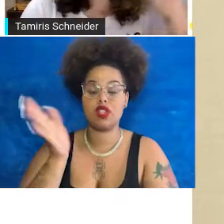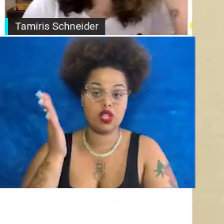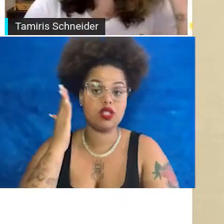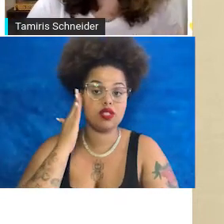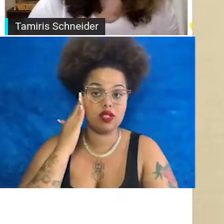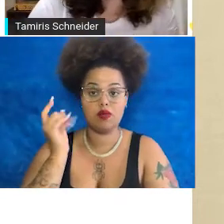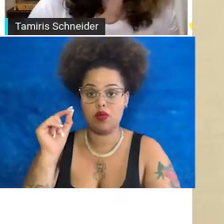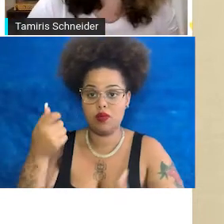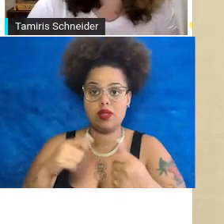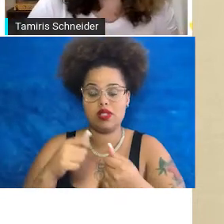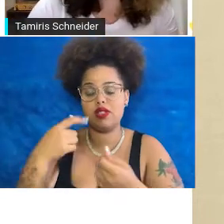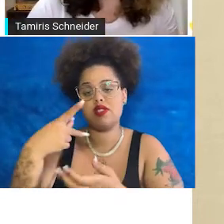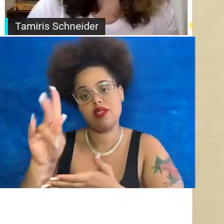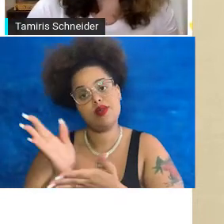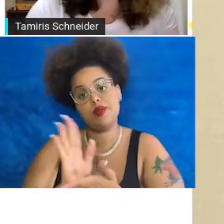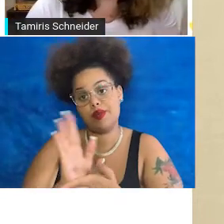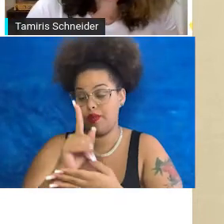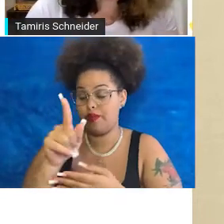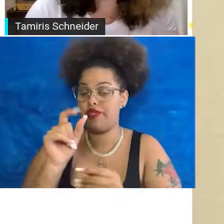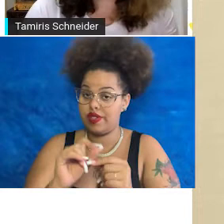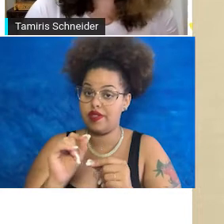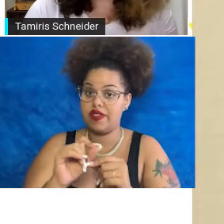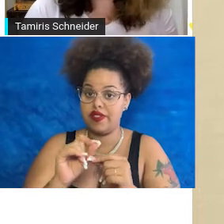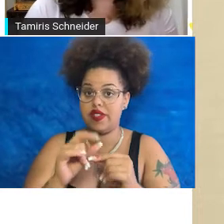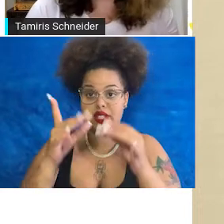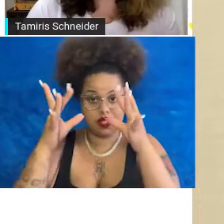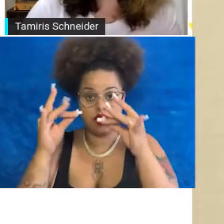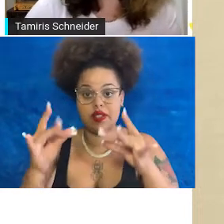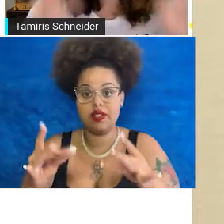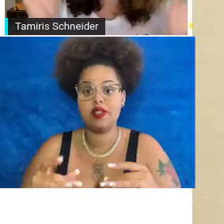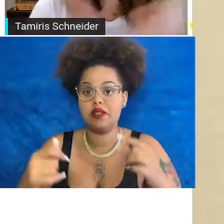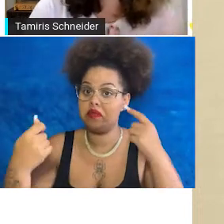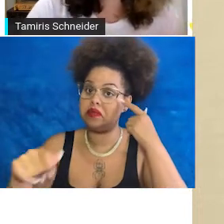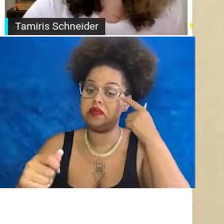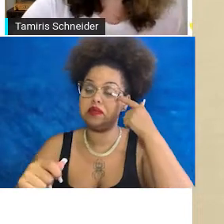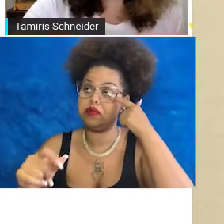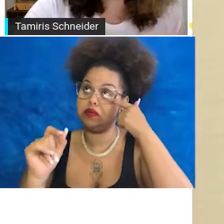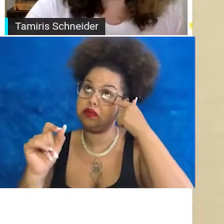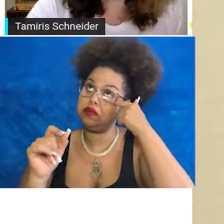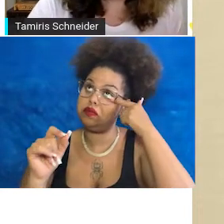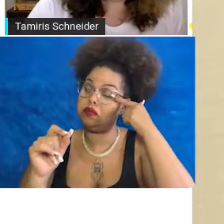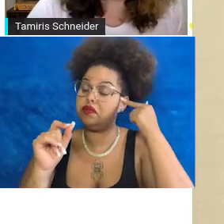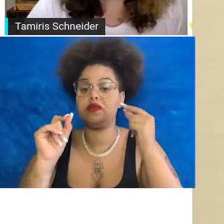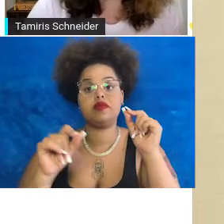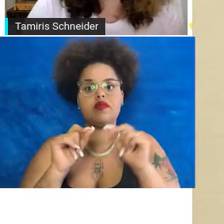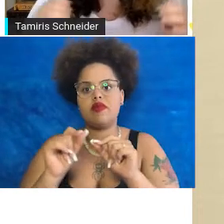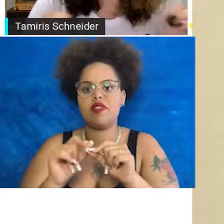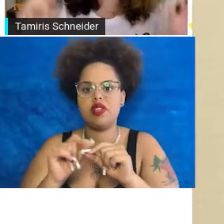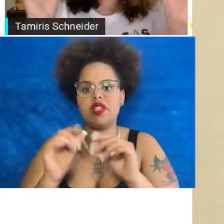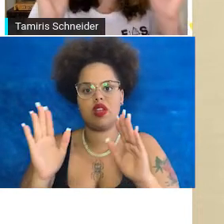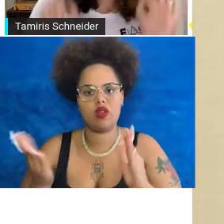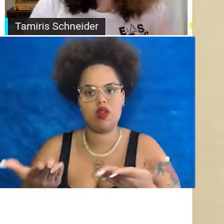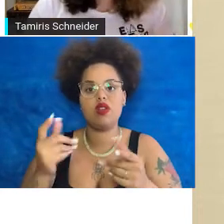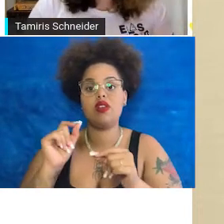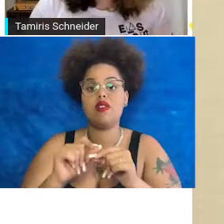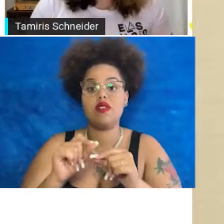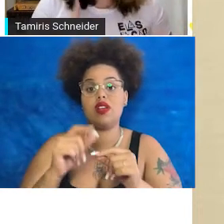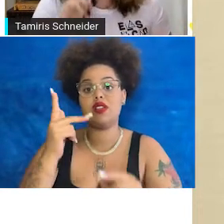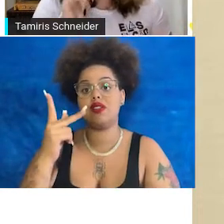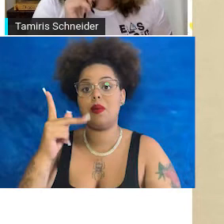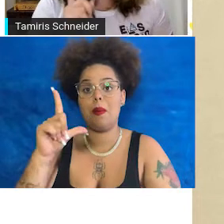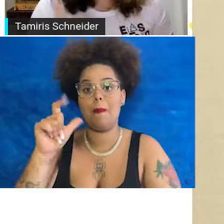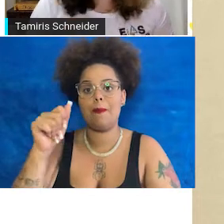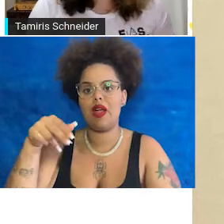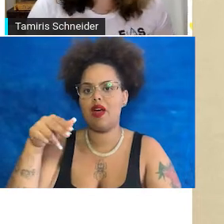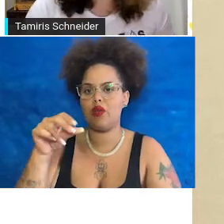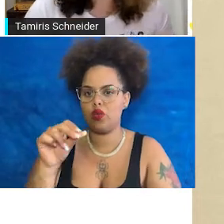você precisa para o seu filme, porque você fez lá a decupagem que é necessária. O que a gente faz agora? A gente faz o plano de arte.